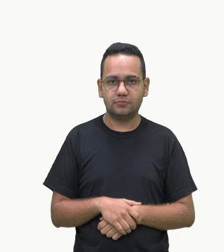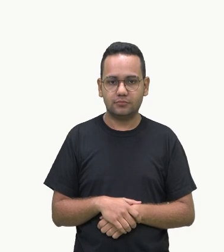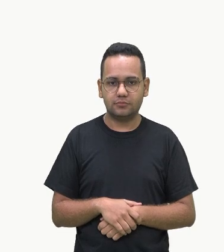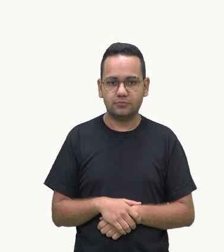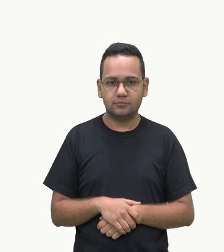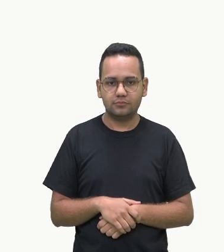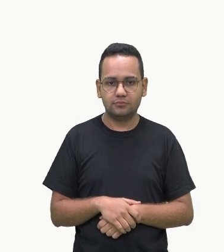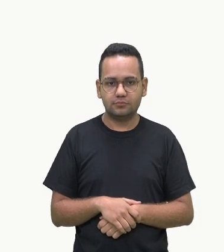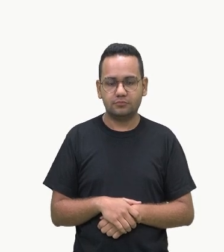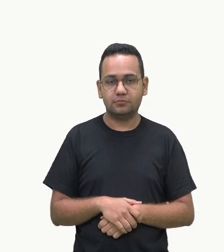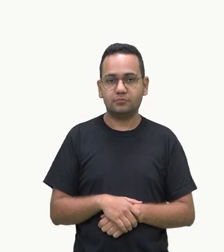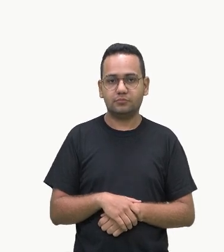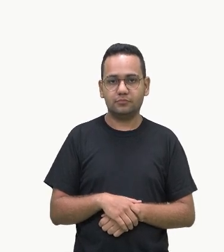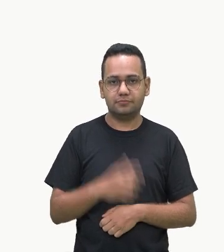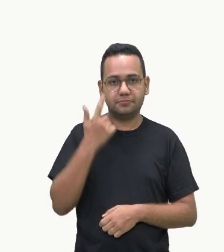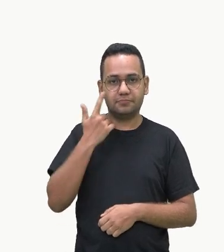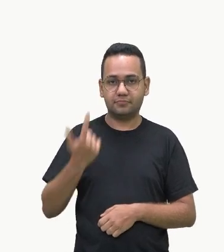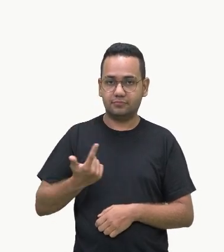os ângulos